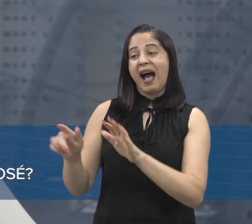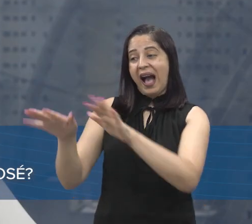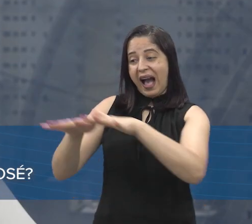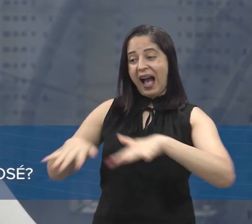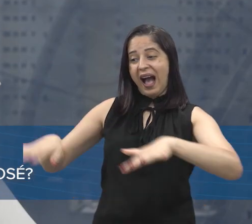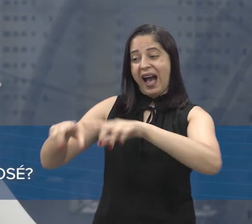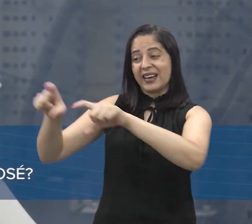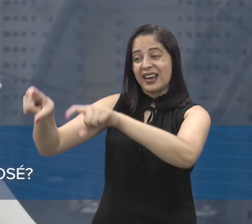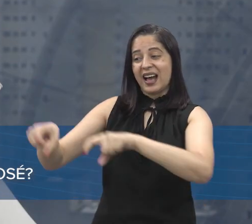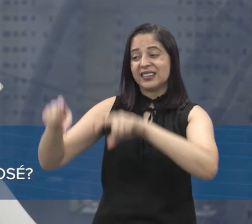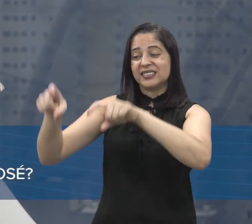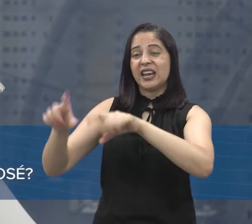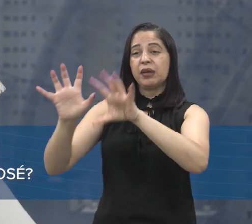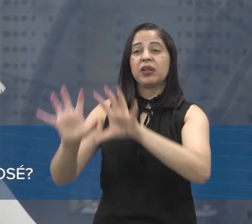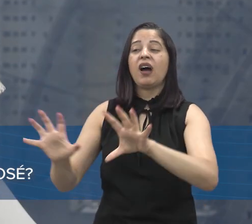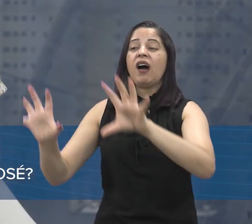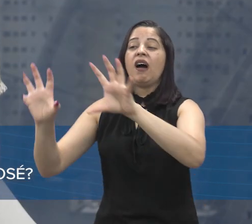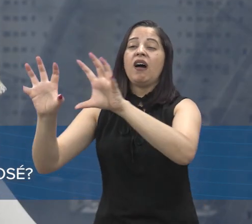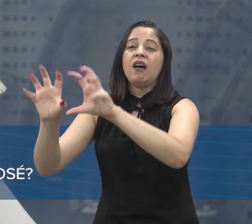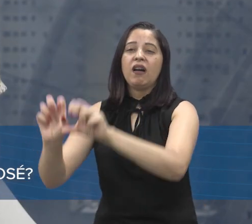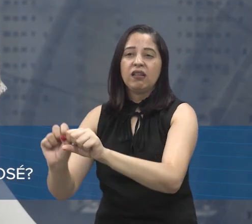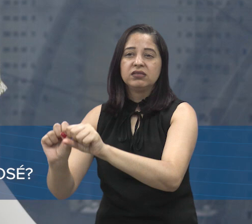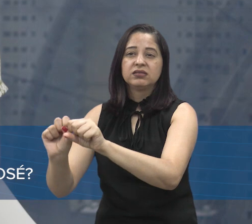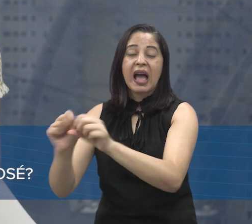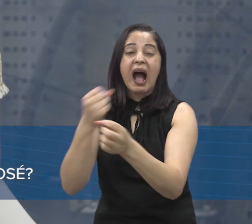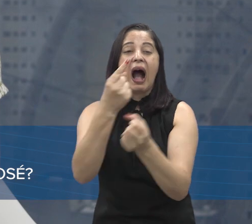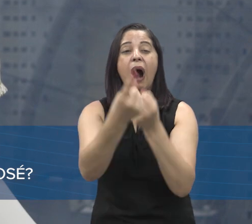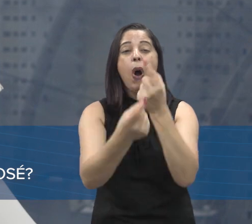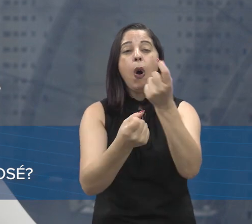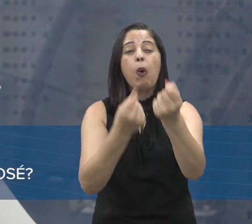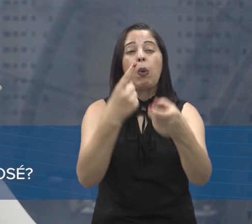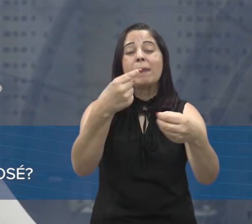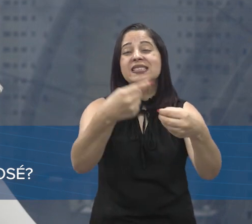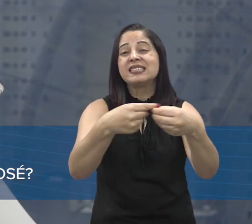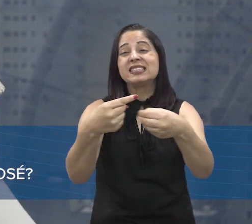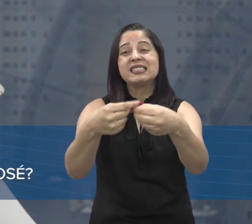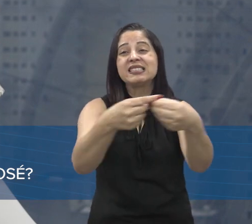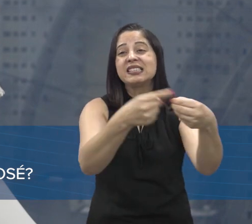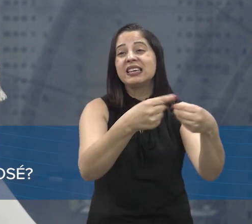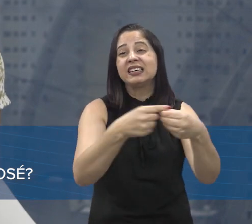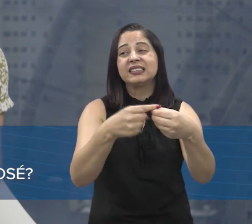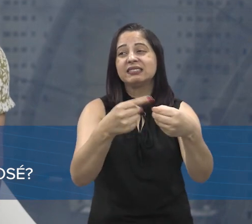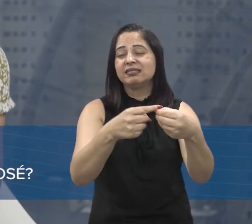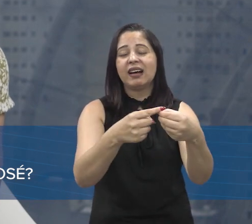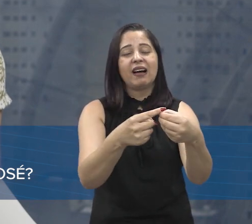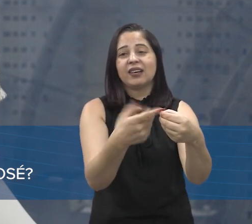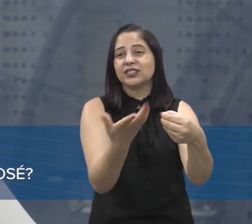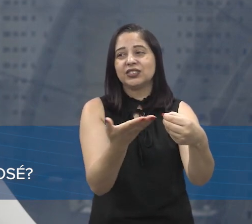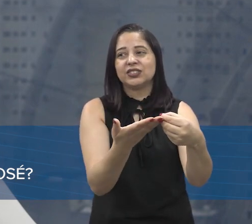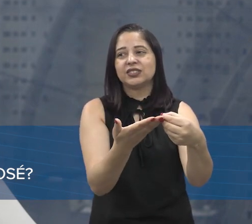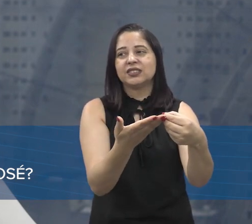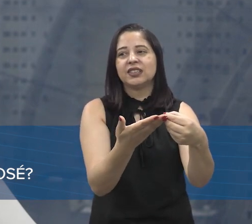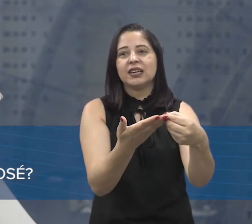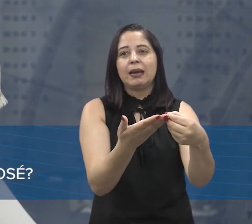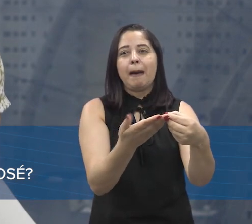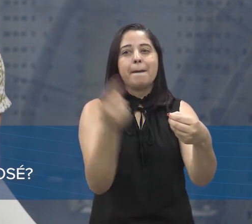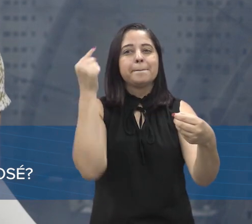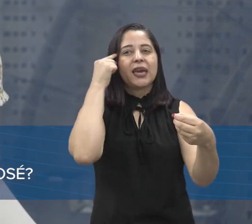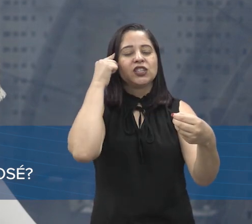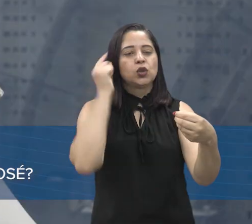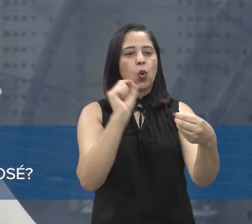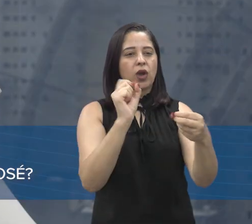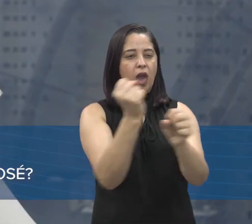Campos, tiveram também um apagamento do seu processo, sabe, agrícola, né,